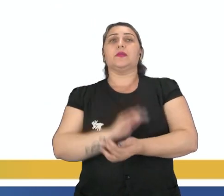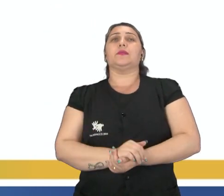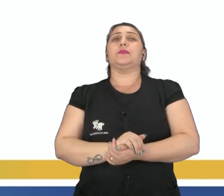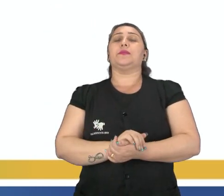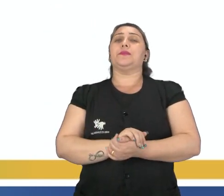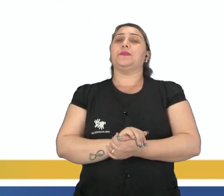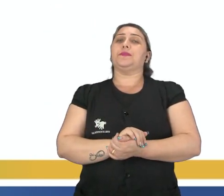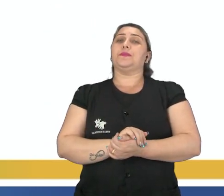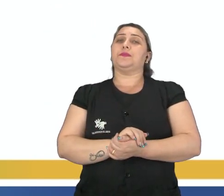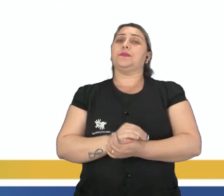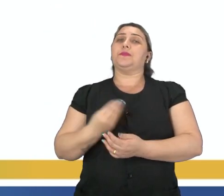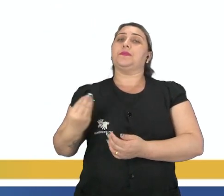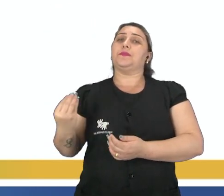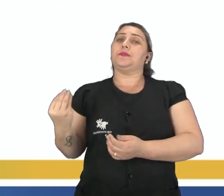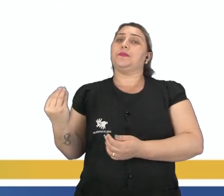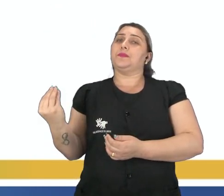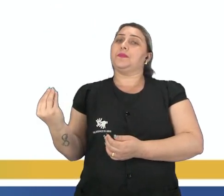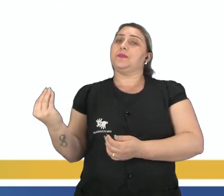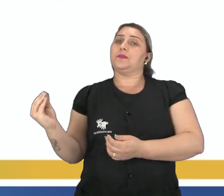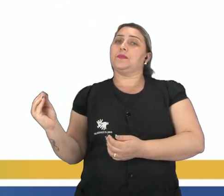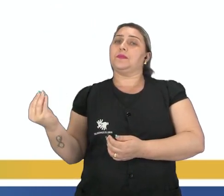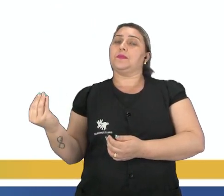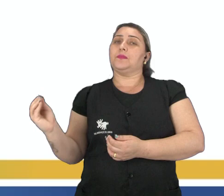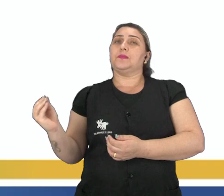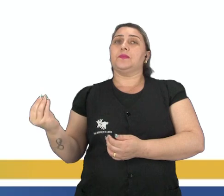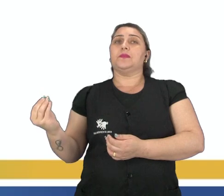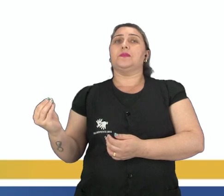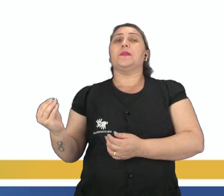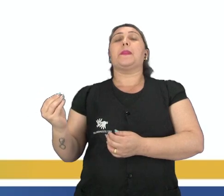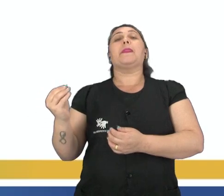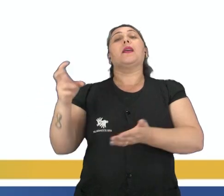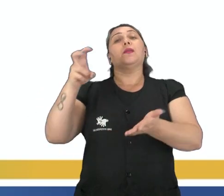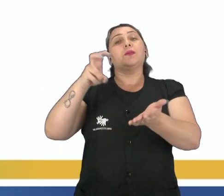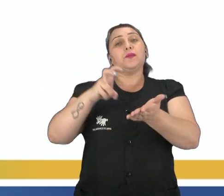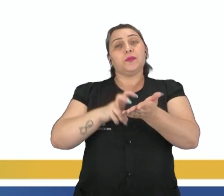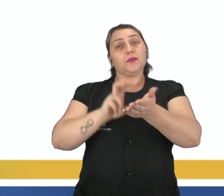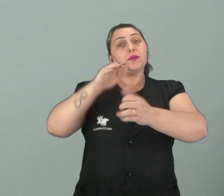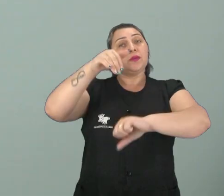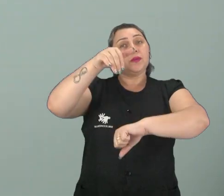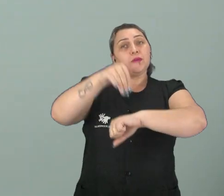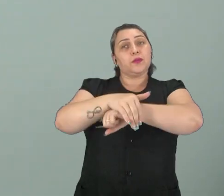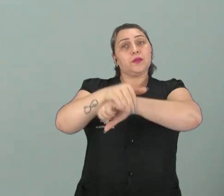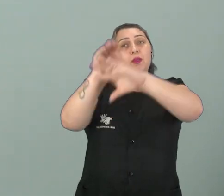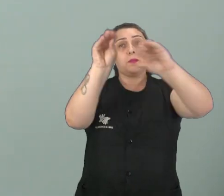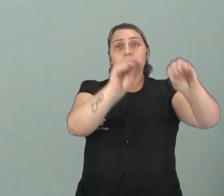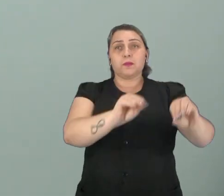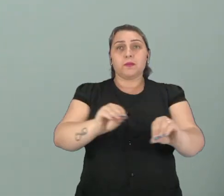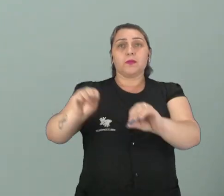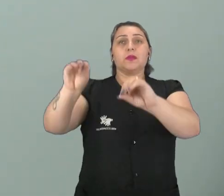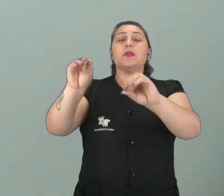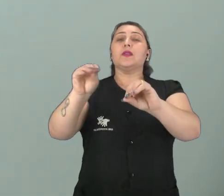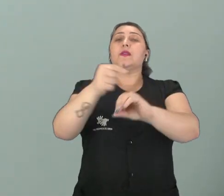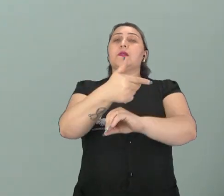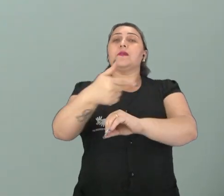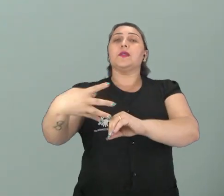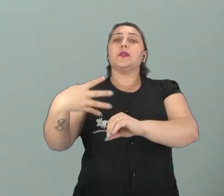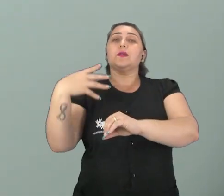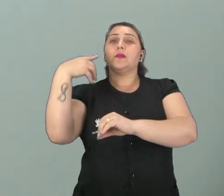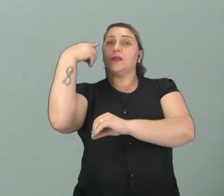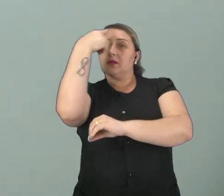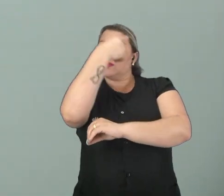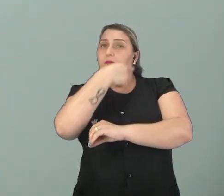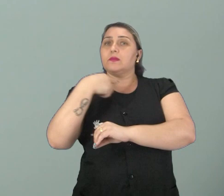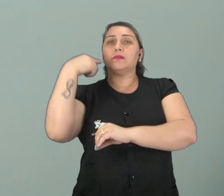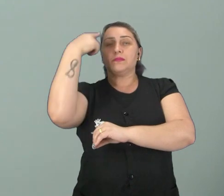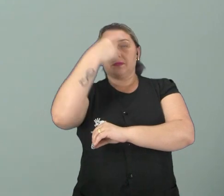Esse movimento de rotação, ele consiste então na passagem entre o dia e a noite, já que ele dura, né, o que a gente chama de um dia